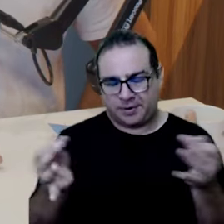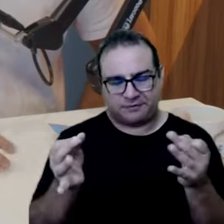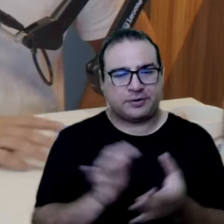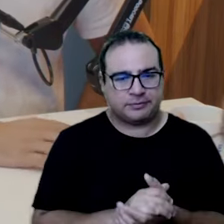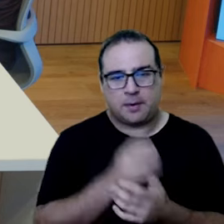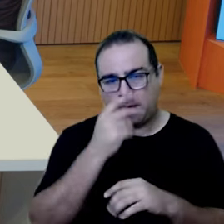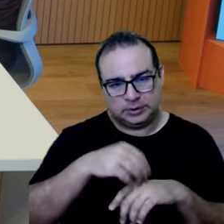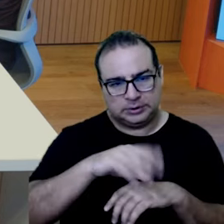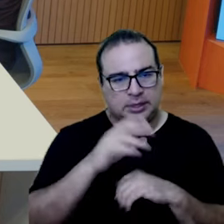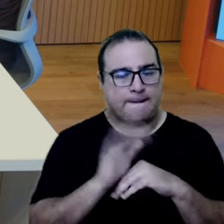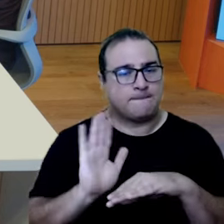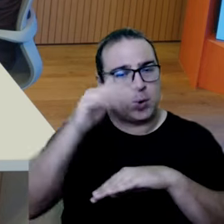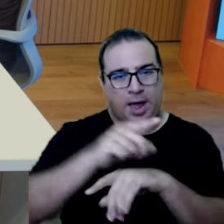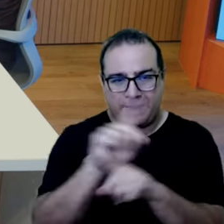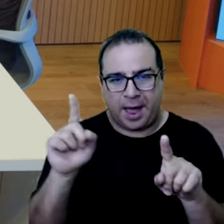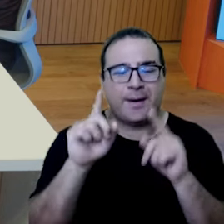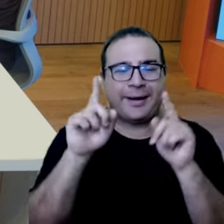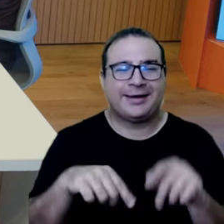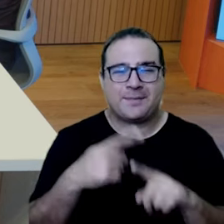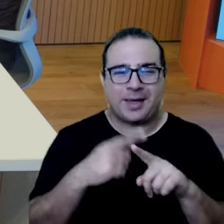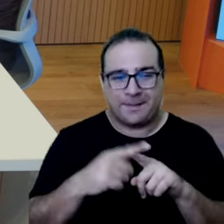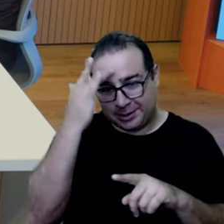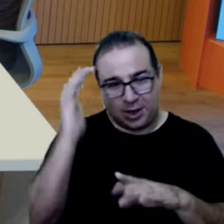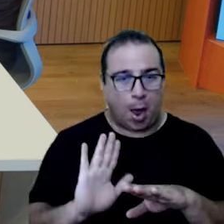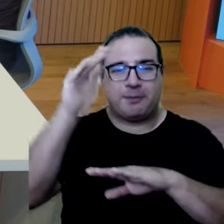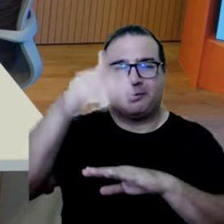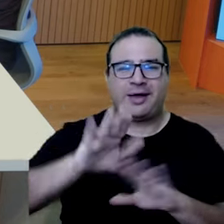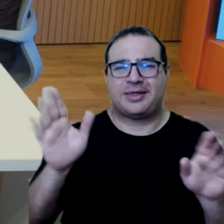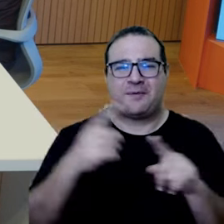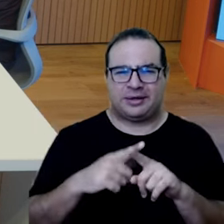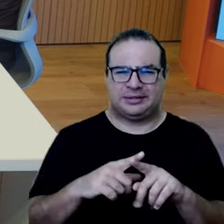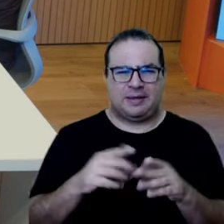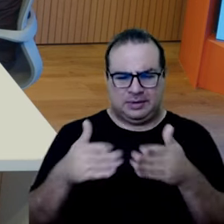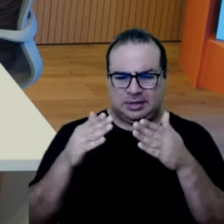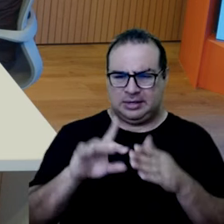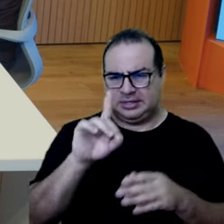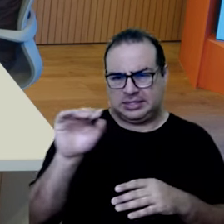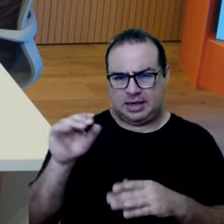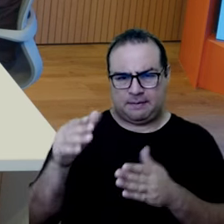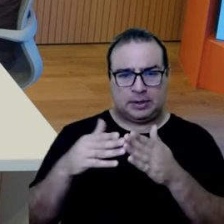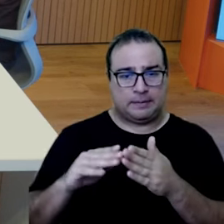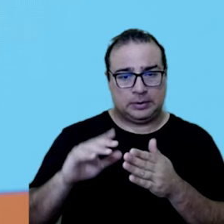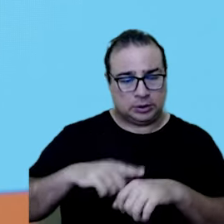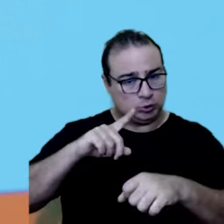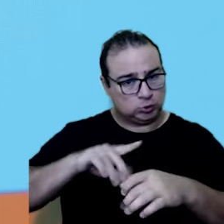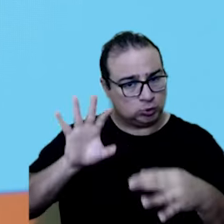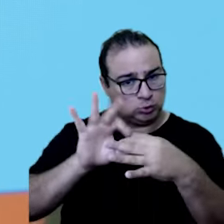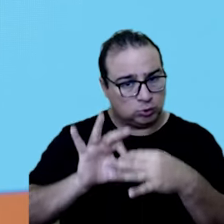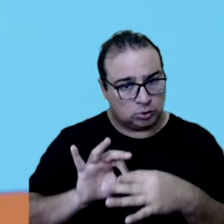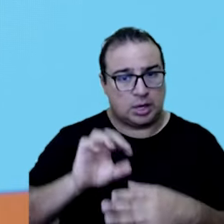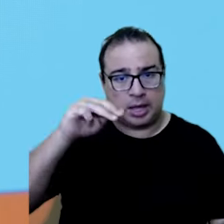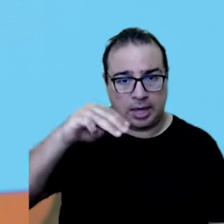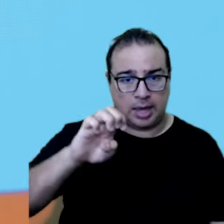exatamente e assim não é pular né quando eu tô falando aqui não é pro cara pular Ah eu tenho 100 idos eu pulo tudo não se o pedido é vinculado